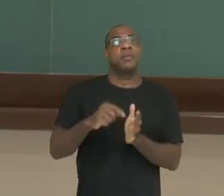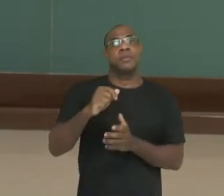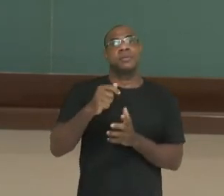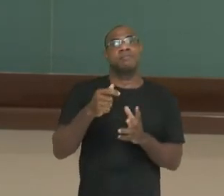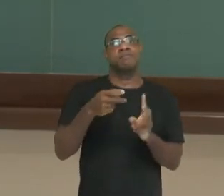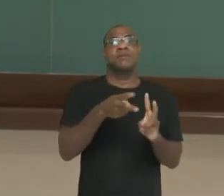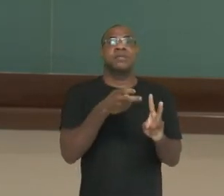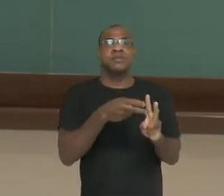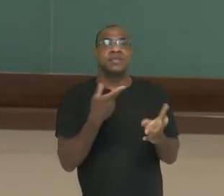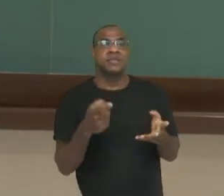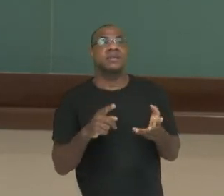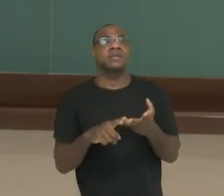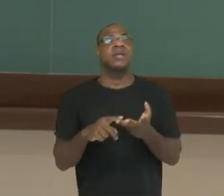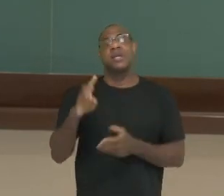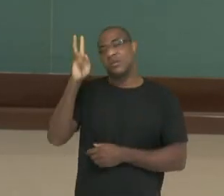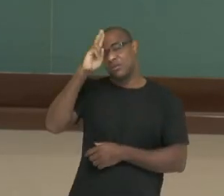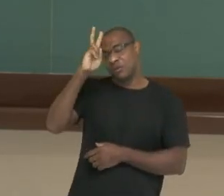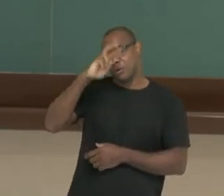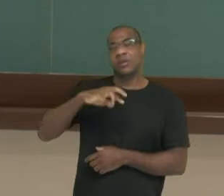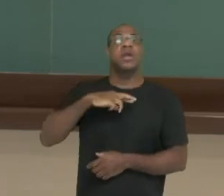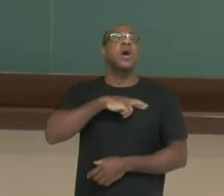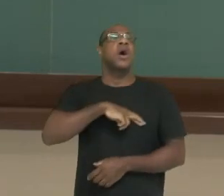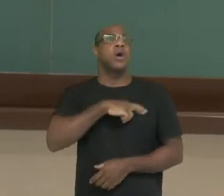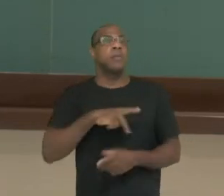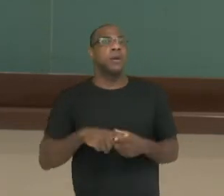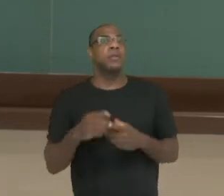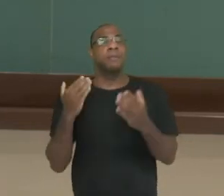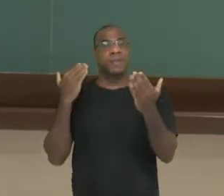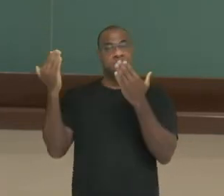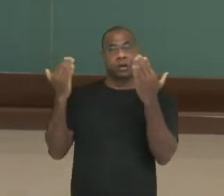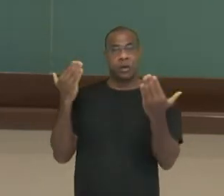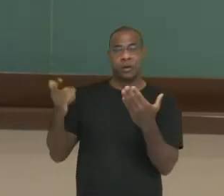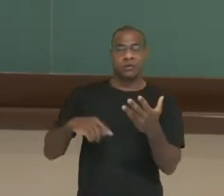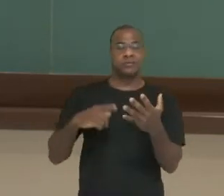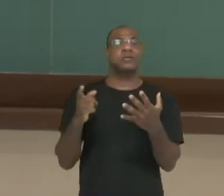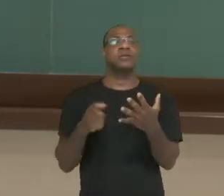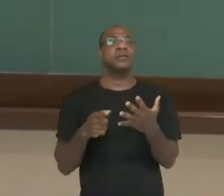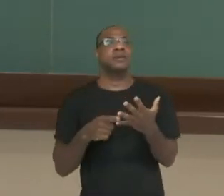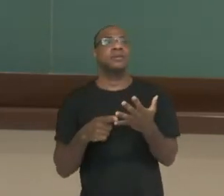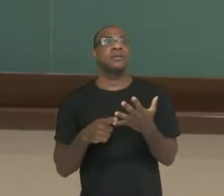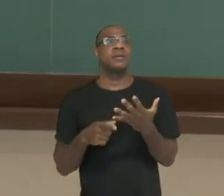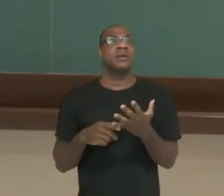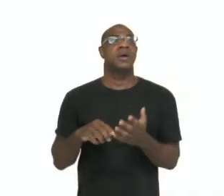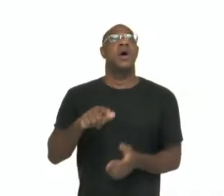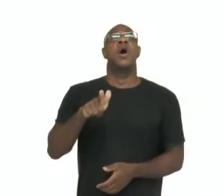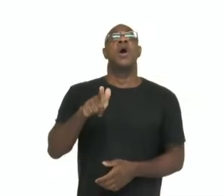romance histórico, romance psicológico, romance